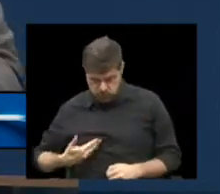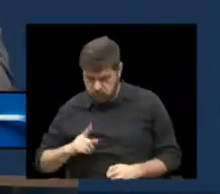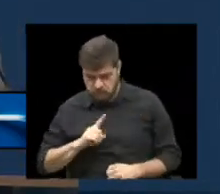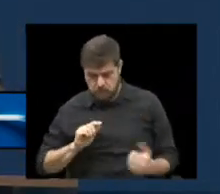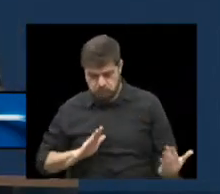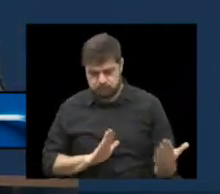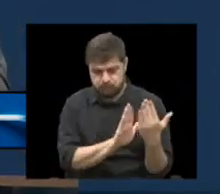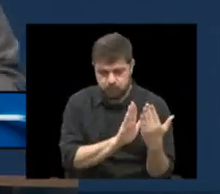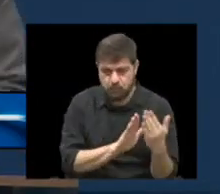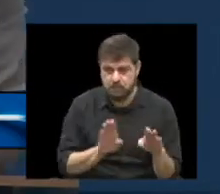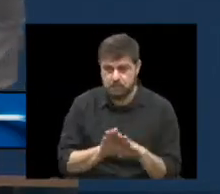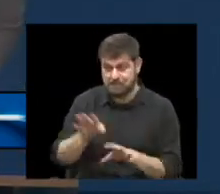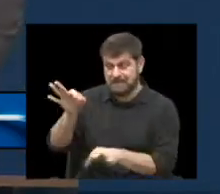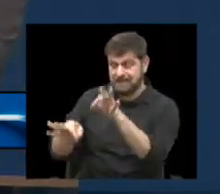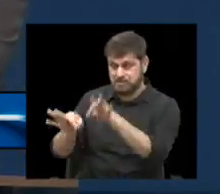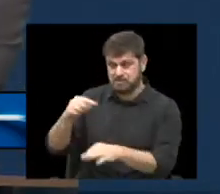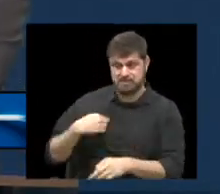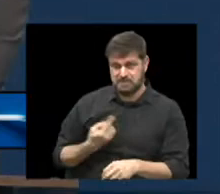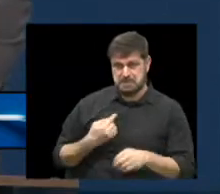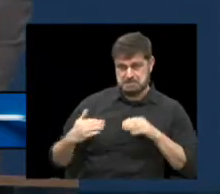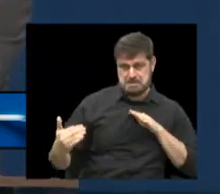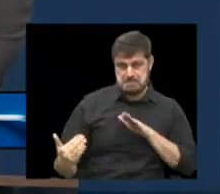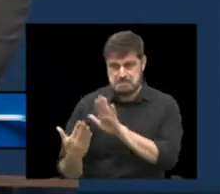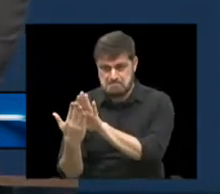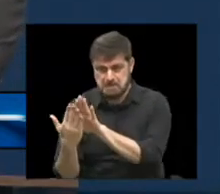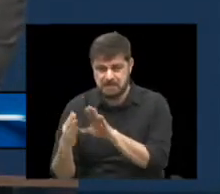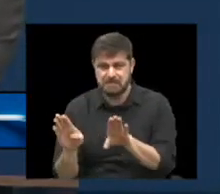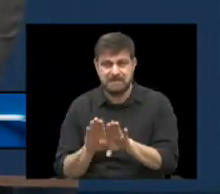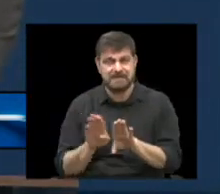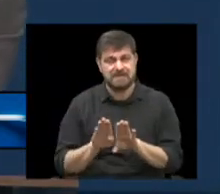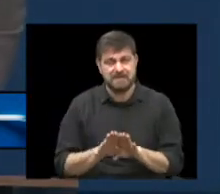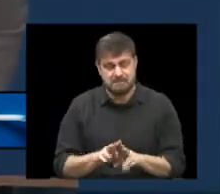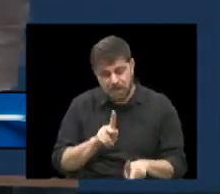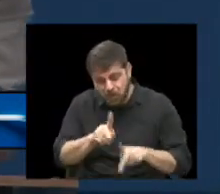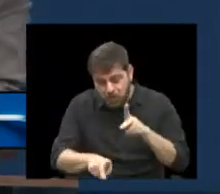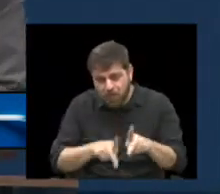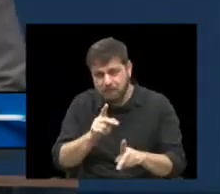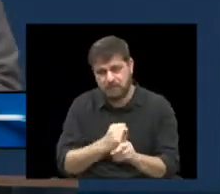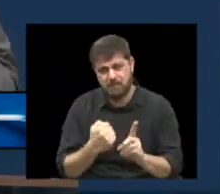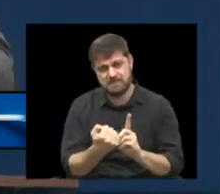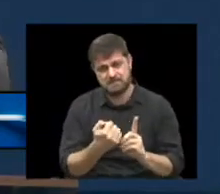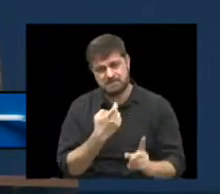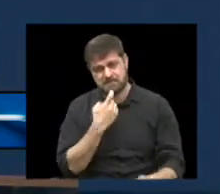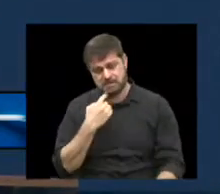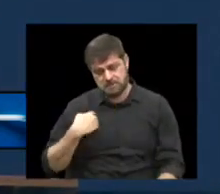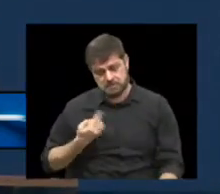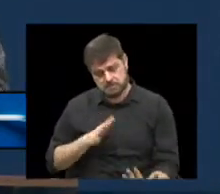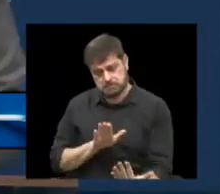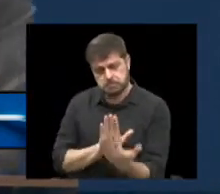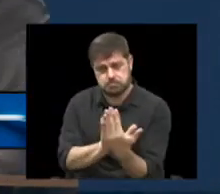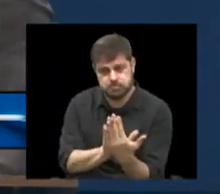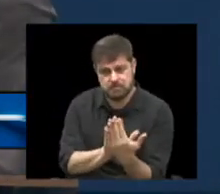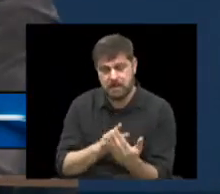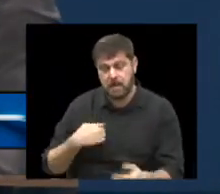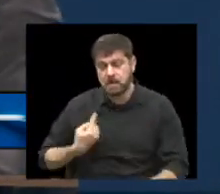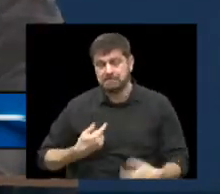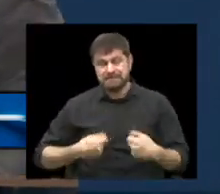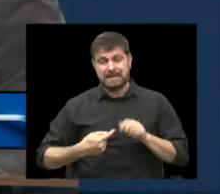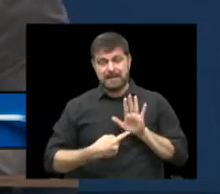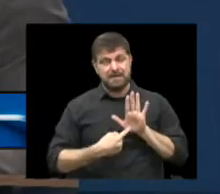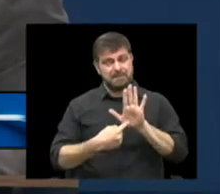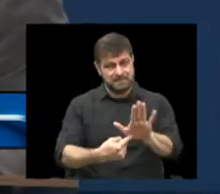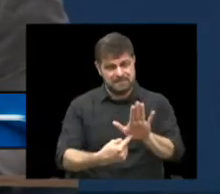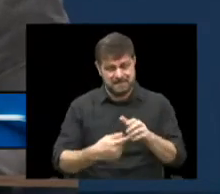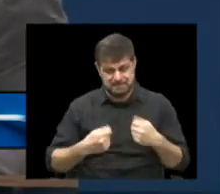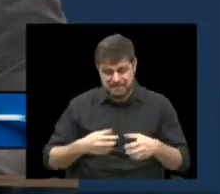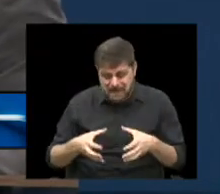e que não afronte a Justiça e que não afronte a opinião pública, mas que mostre da necessidade de um